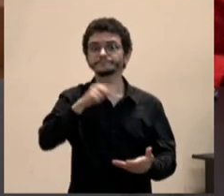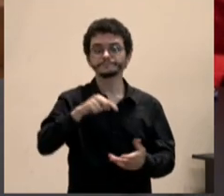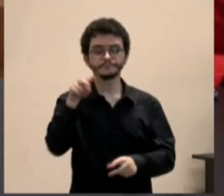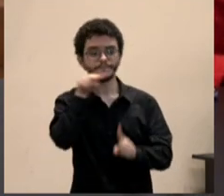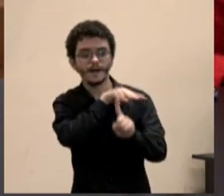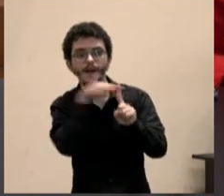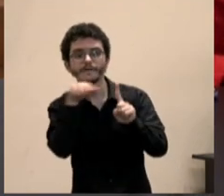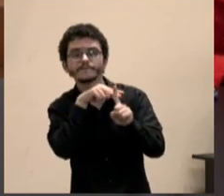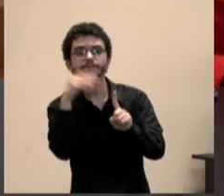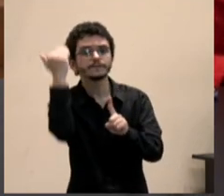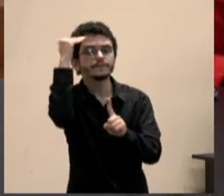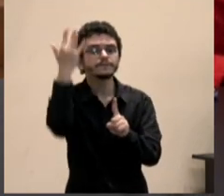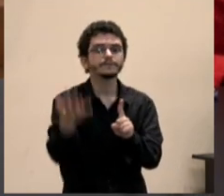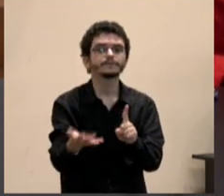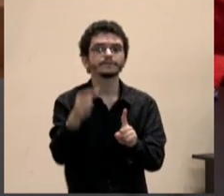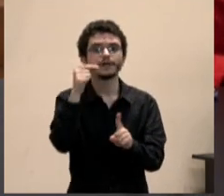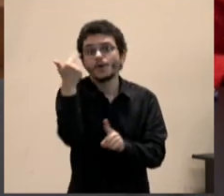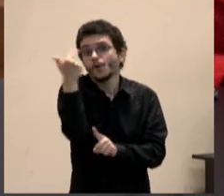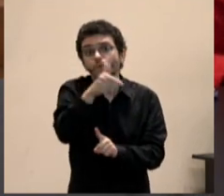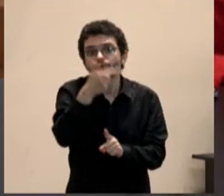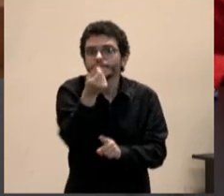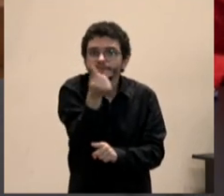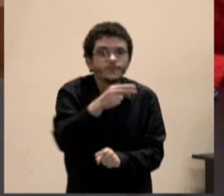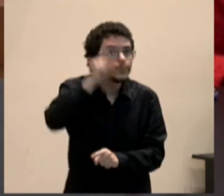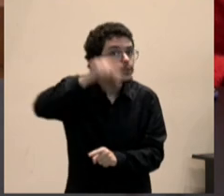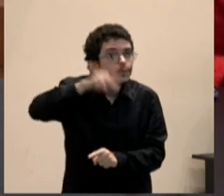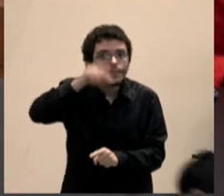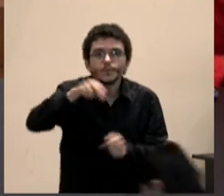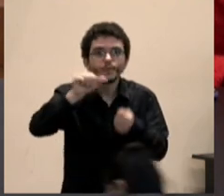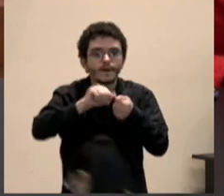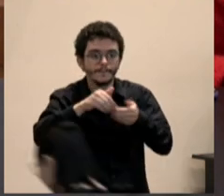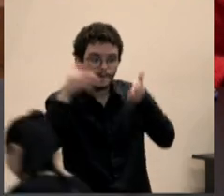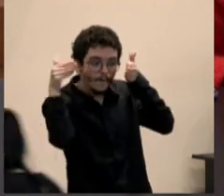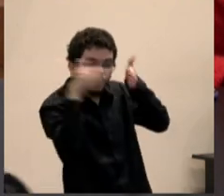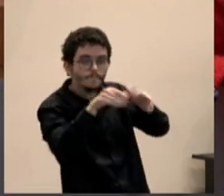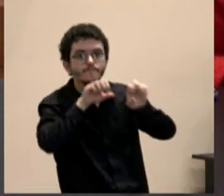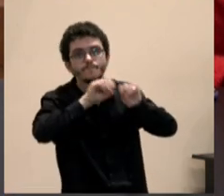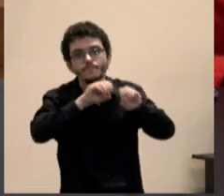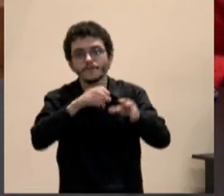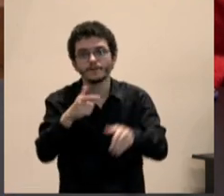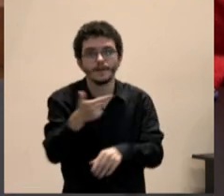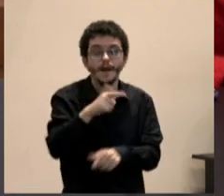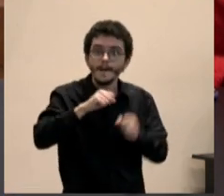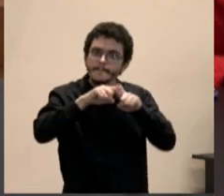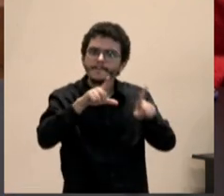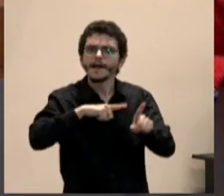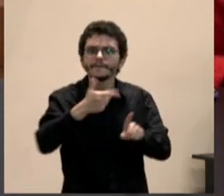concepção. Aí não tem dinheiro nunca para quando é investir na educação e tem para as outras questões.